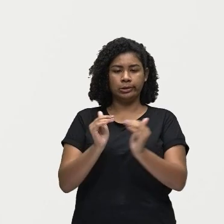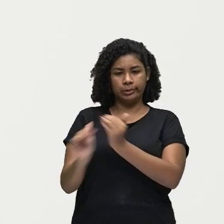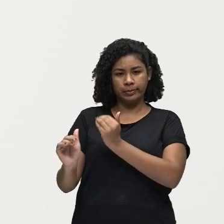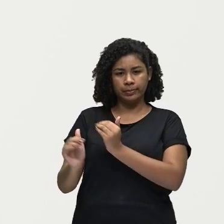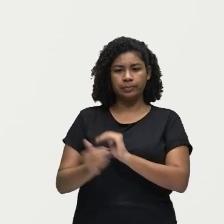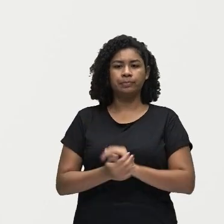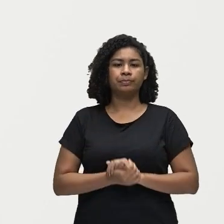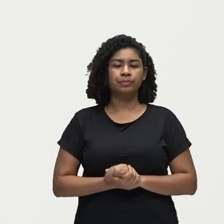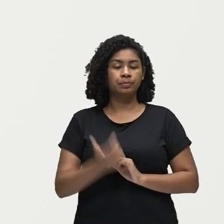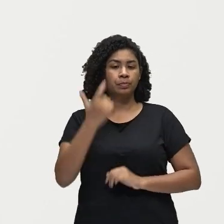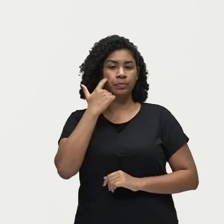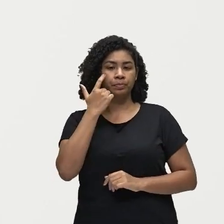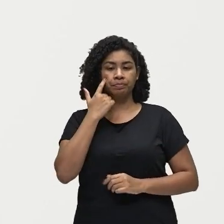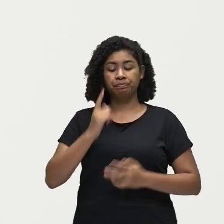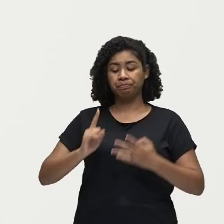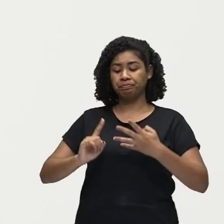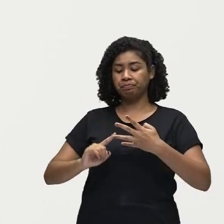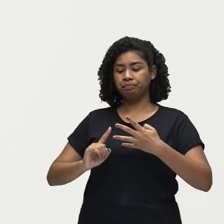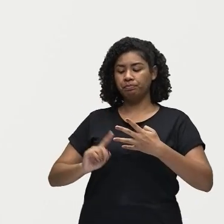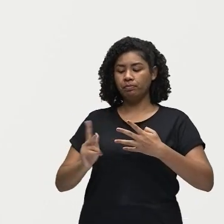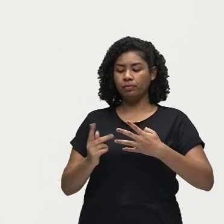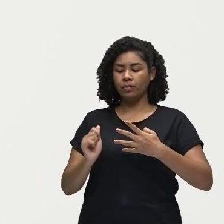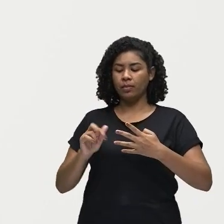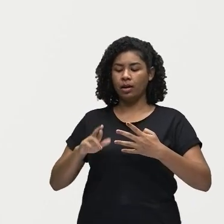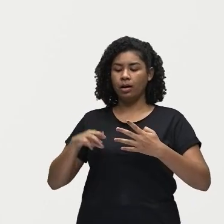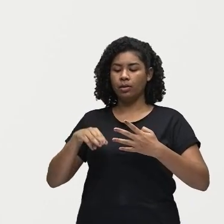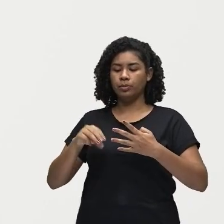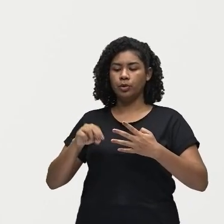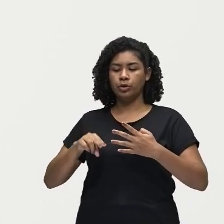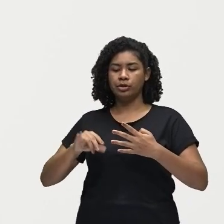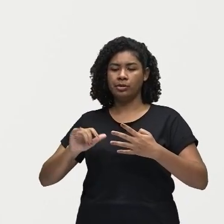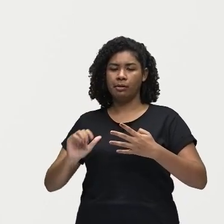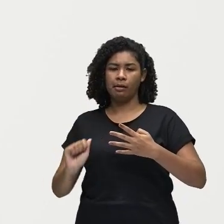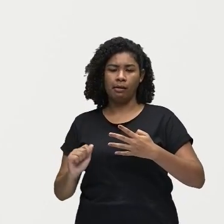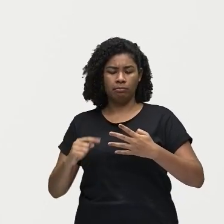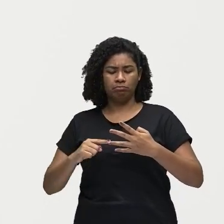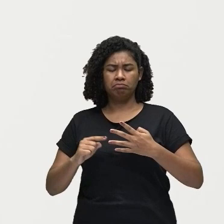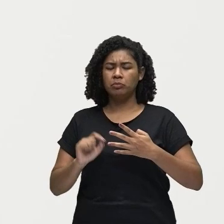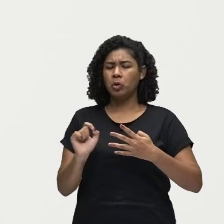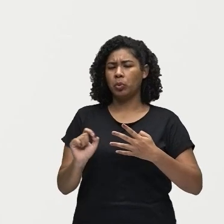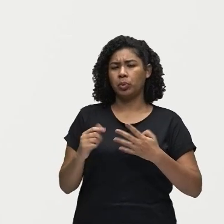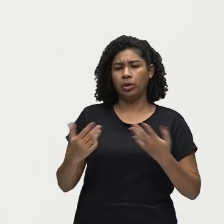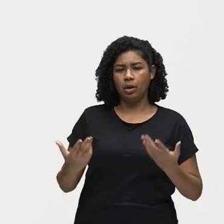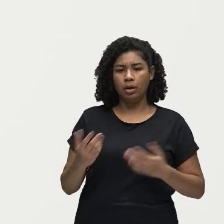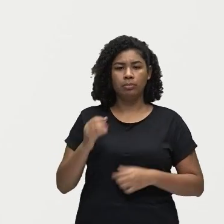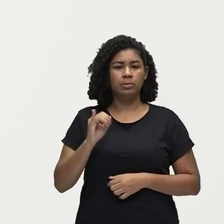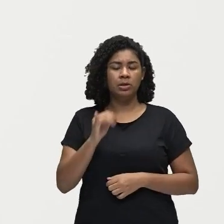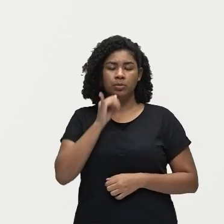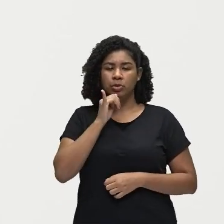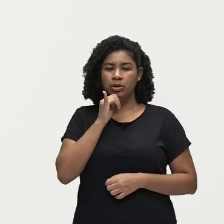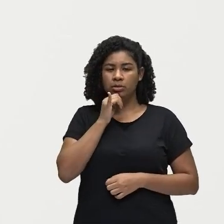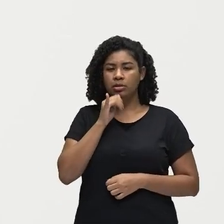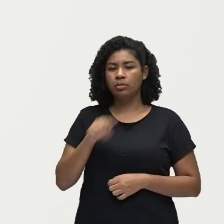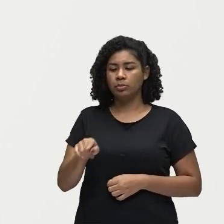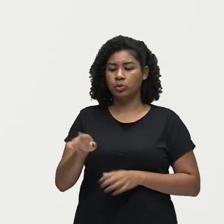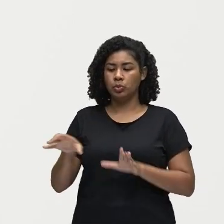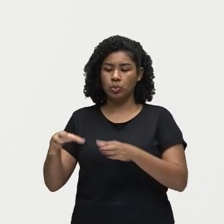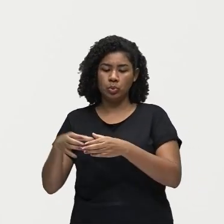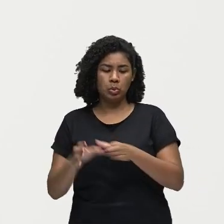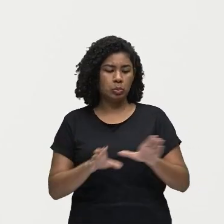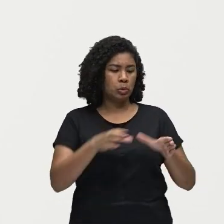Harmônica, quando a gente diz que uma relação é harmônica? Quando não ocorre prejuízo para